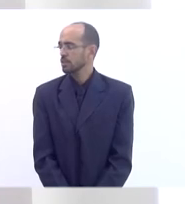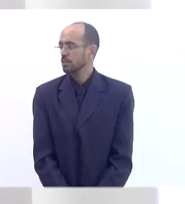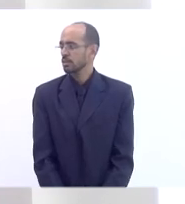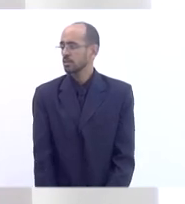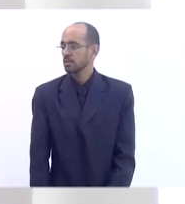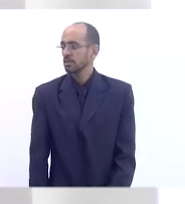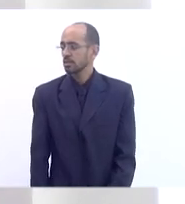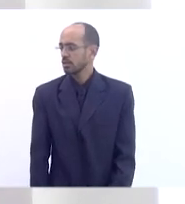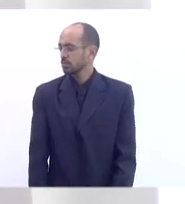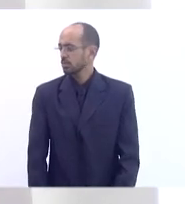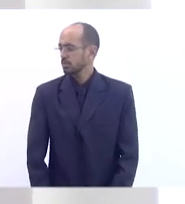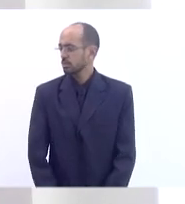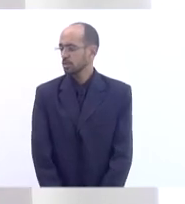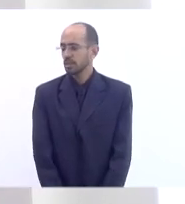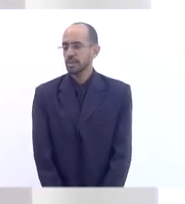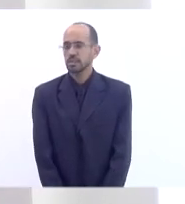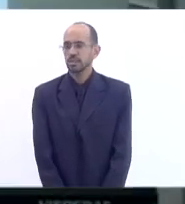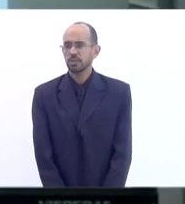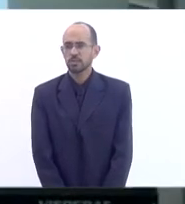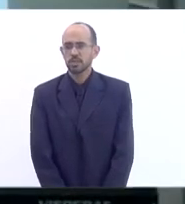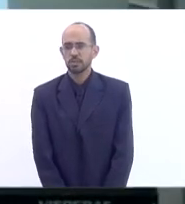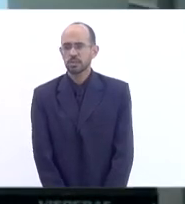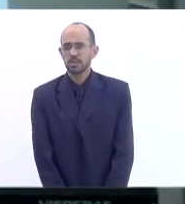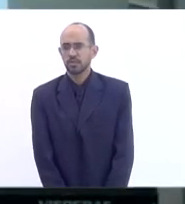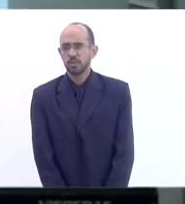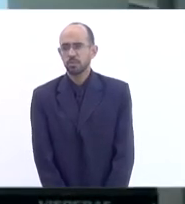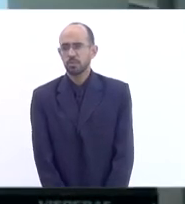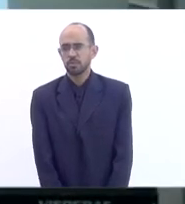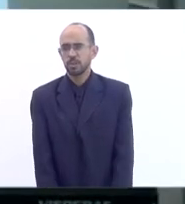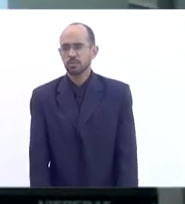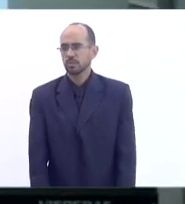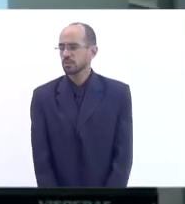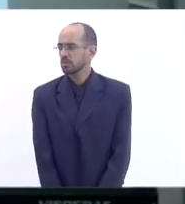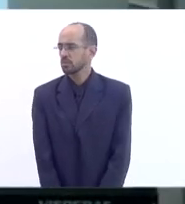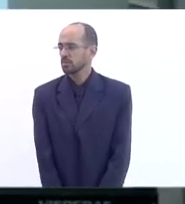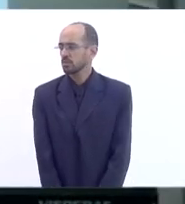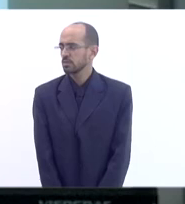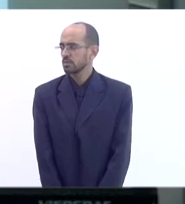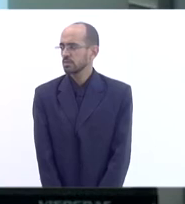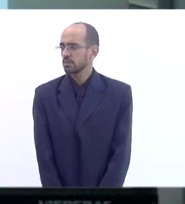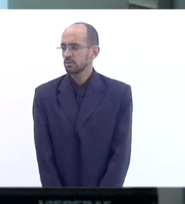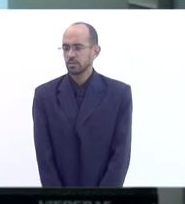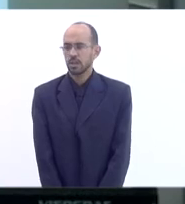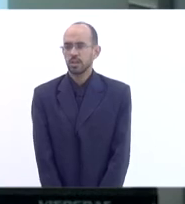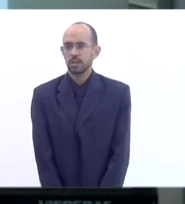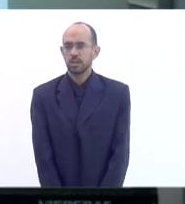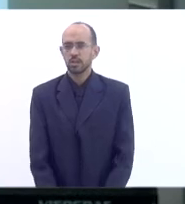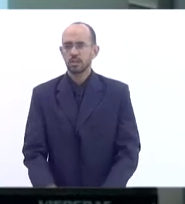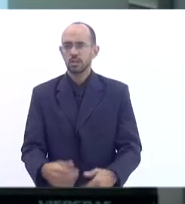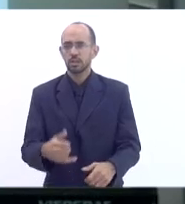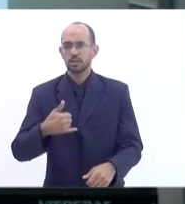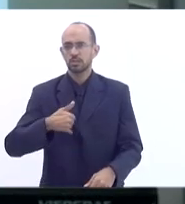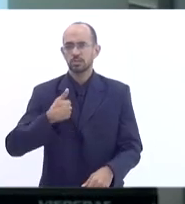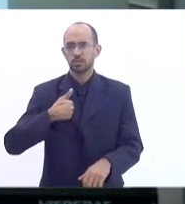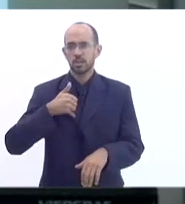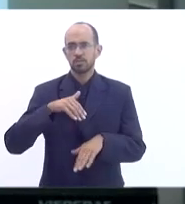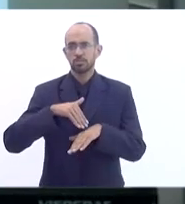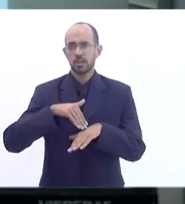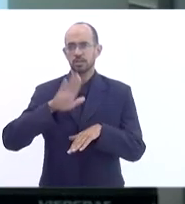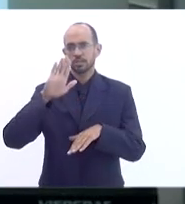e aqui entra no que o nosso amigo falou sobre os acima da idade